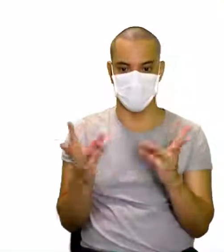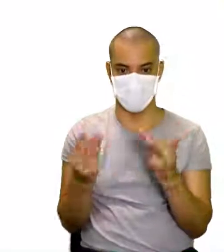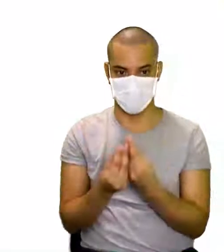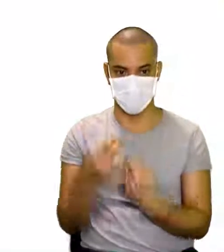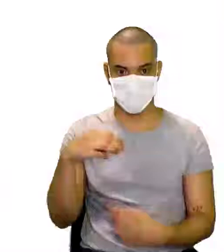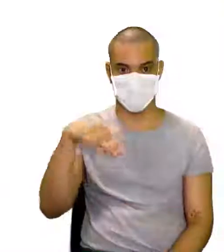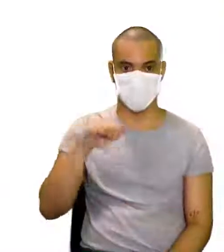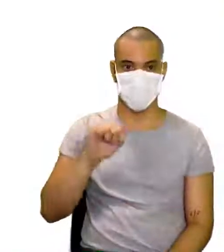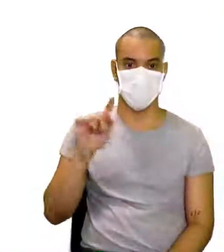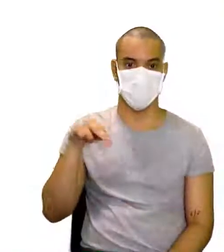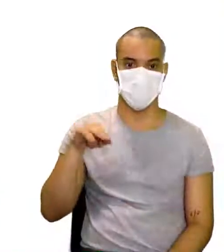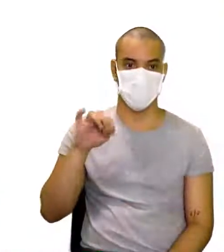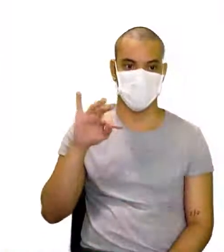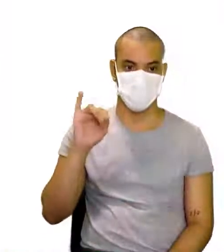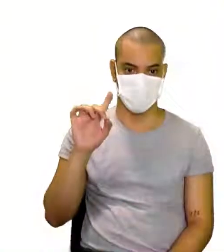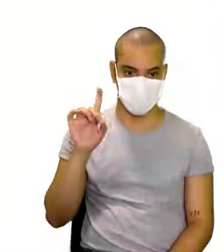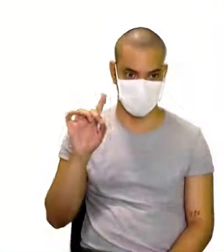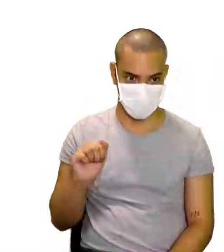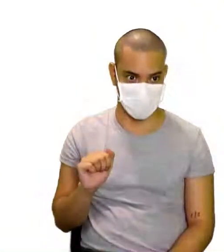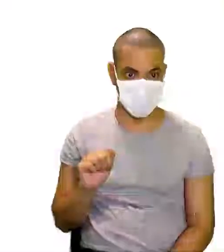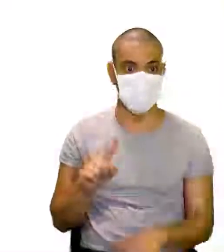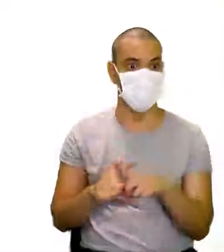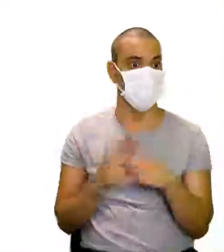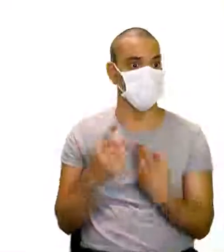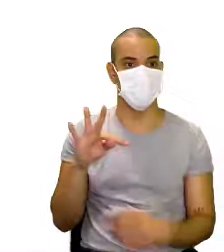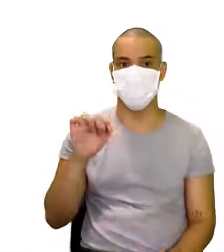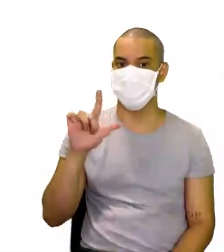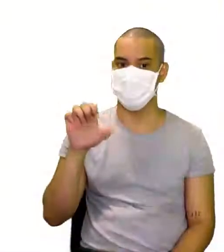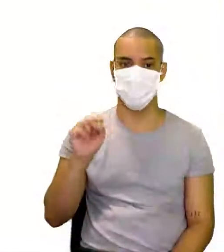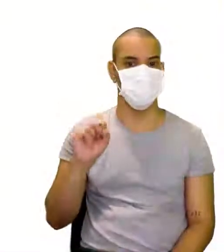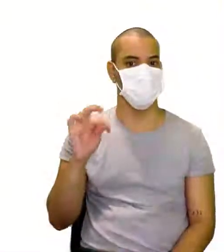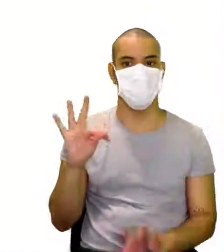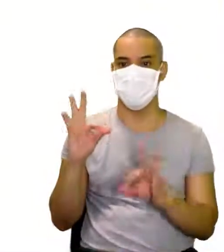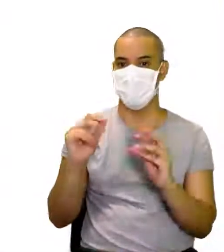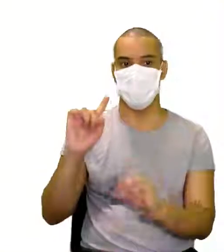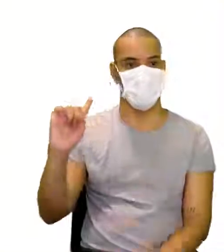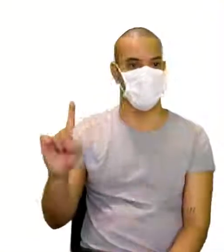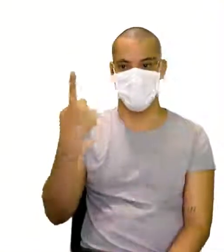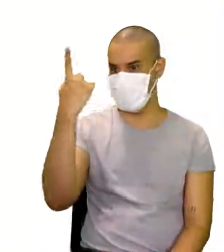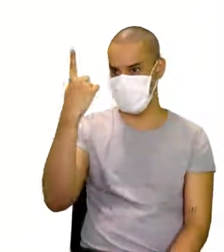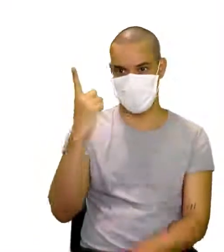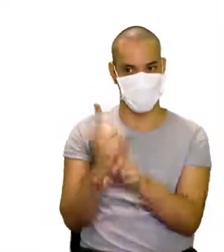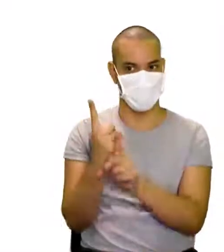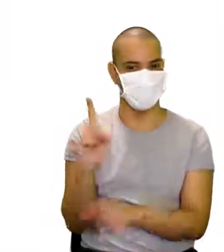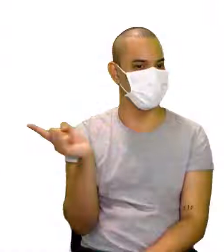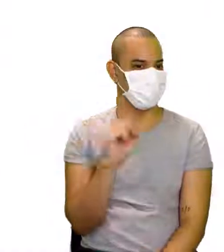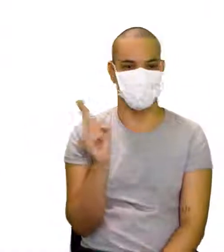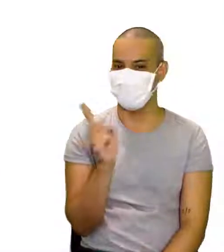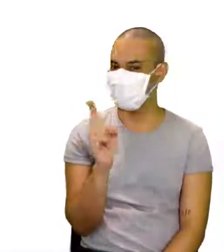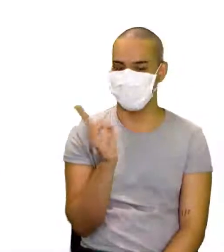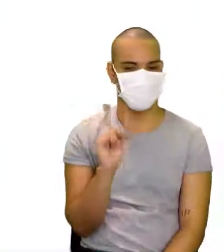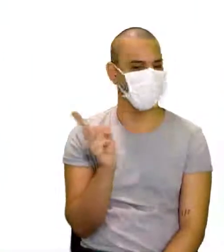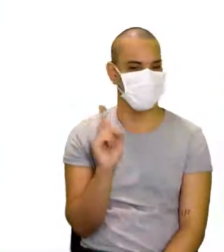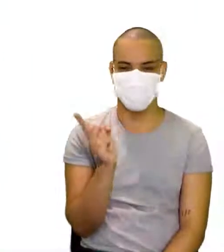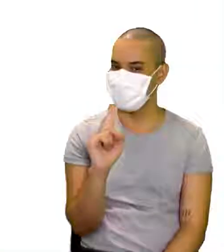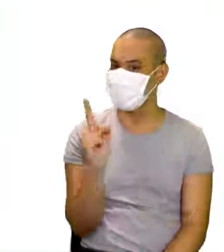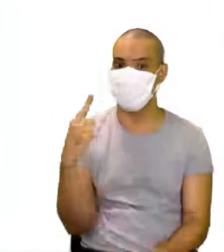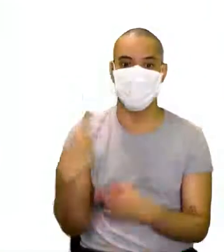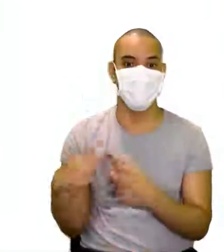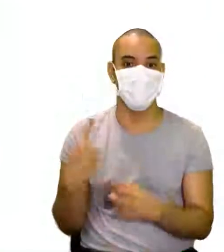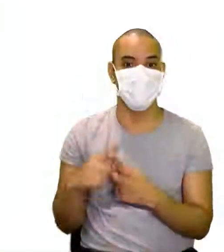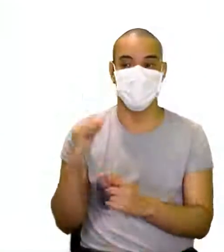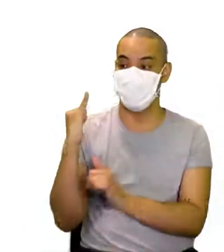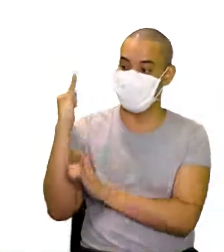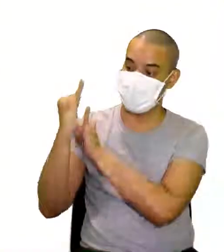magnetita. Tales não teria sido, contudo, o primeiro a descobrir tal fenômeno na região. Conta